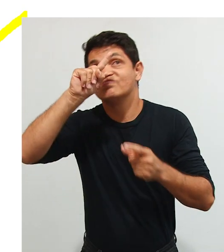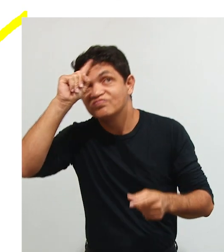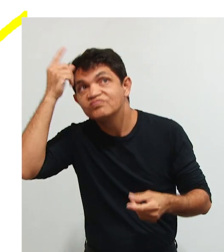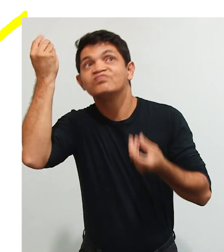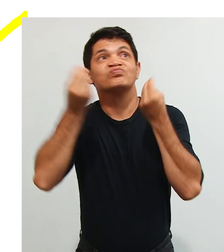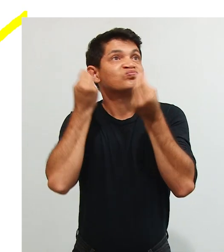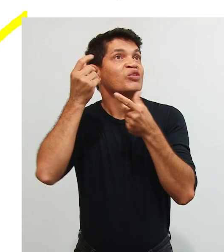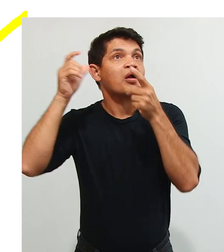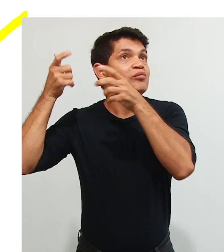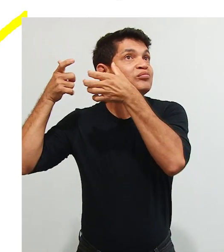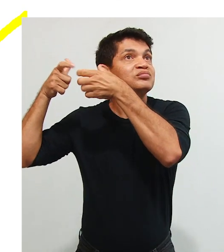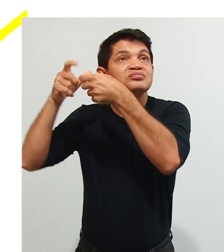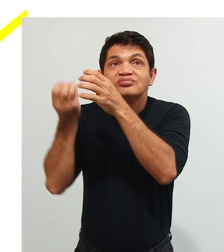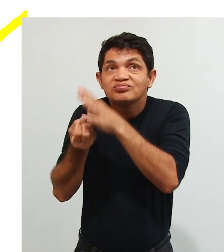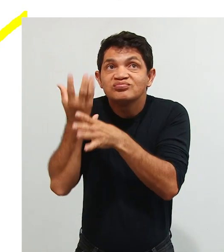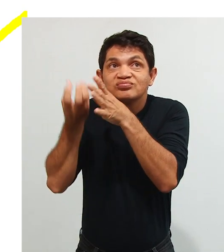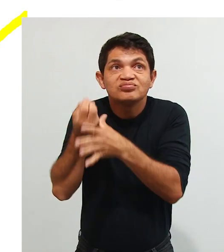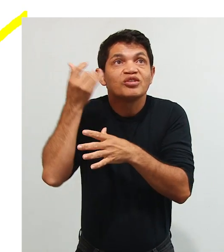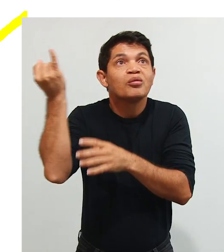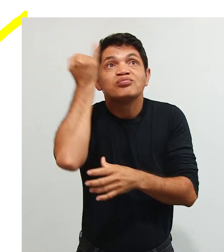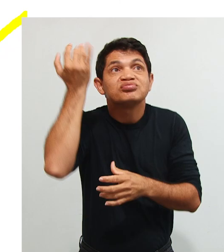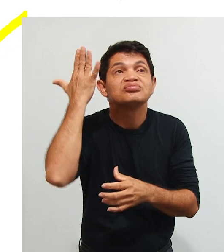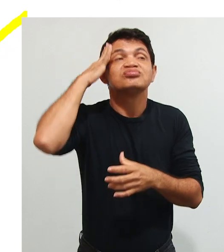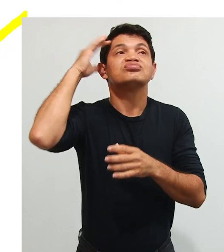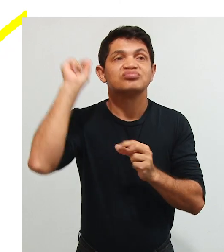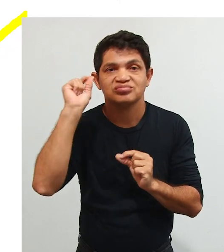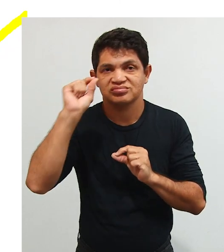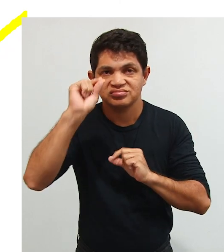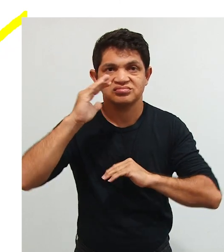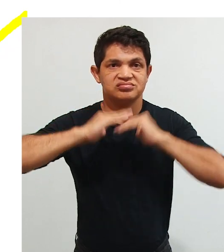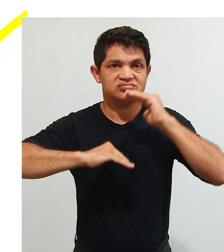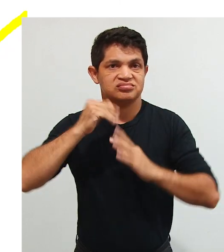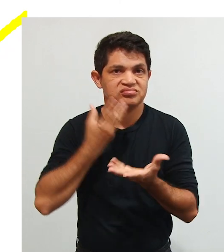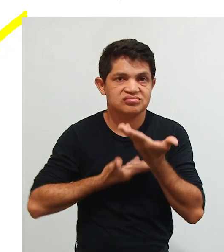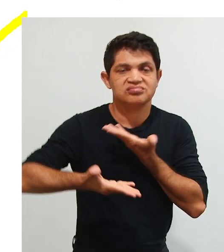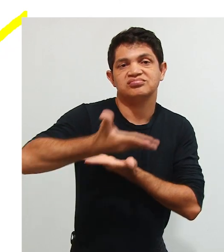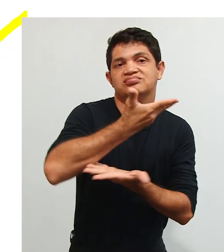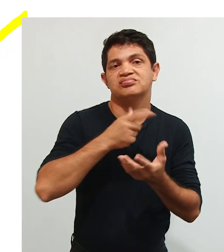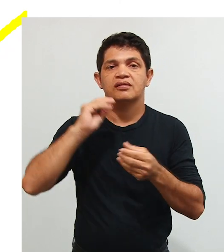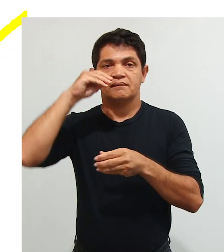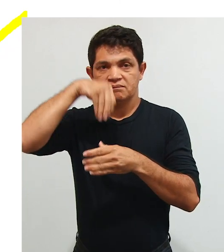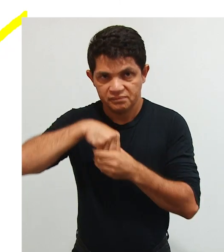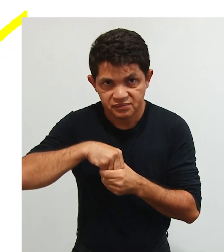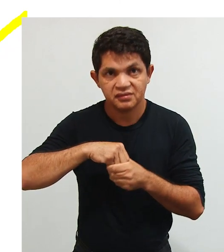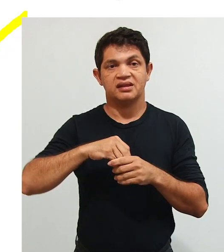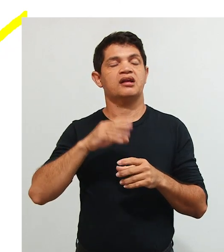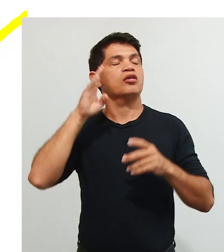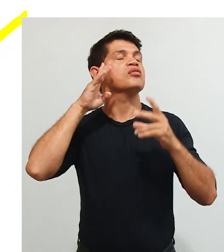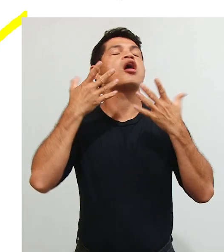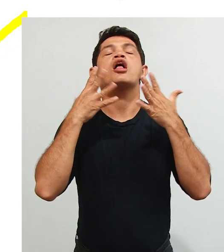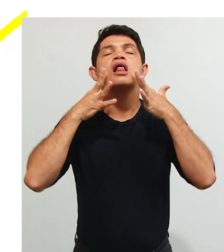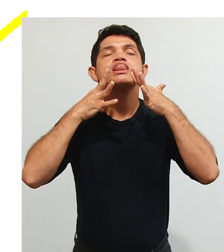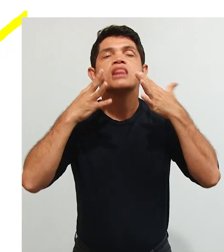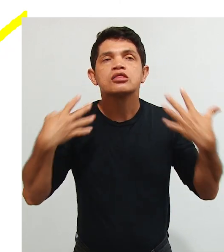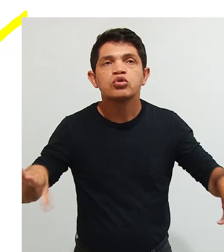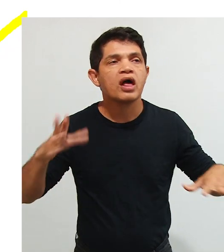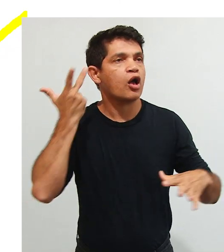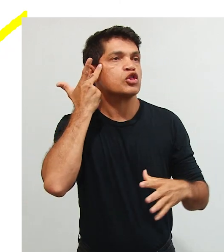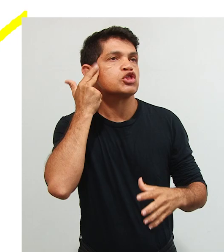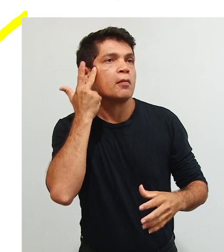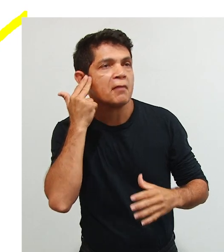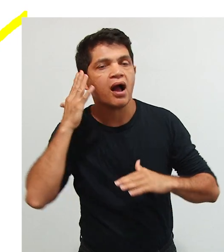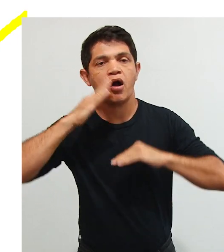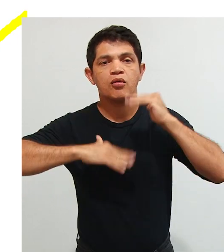no comando. É muito importante que a gente saiba identificar essas emoções naturais, porque